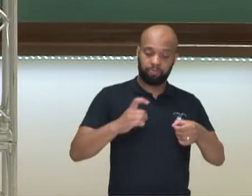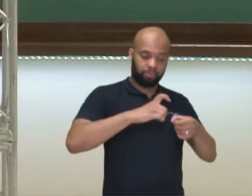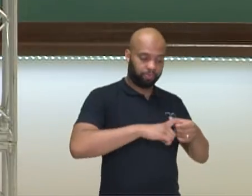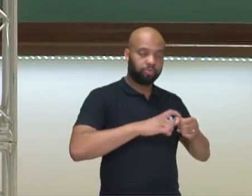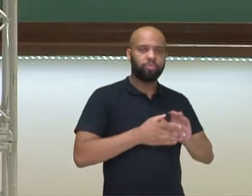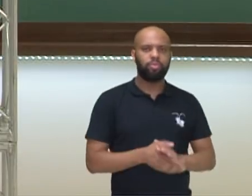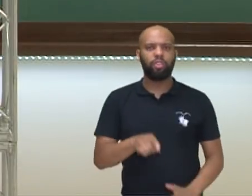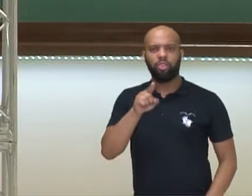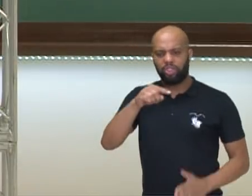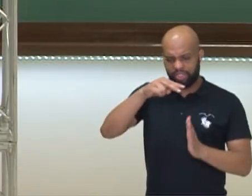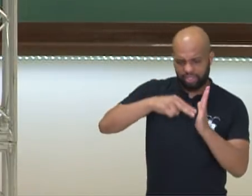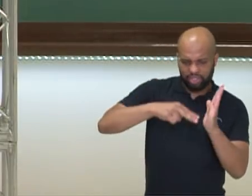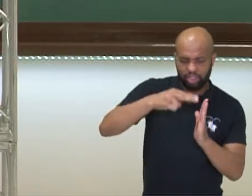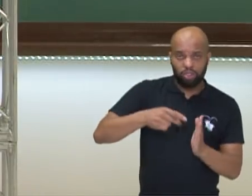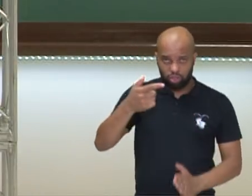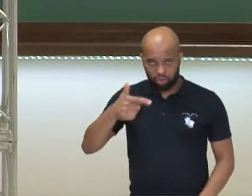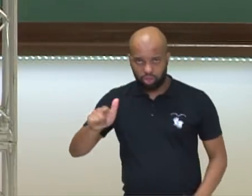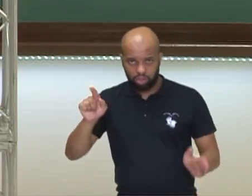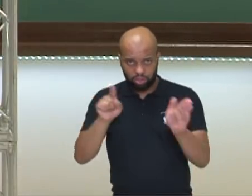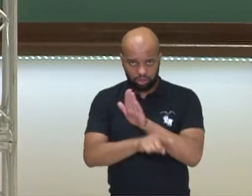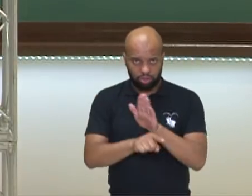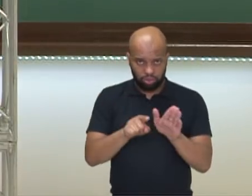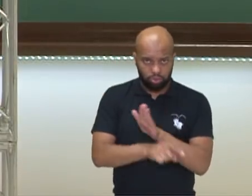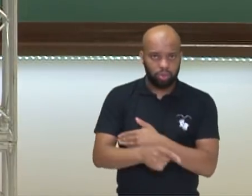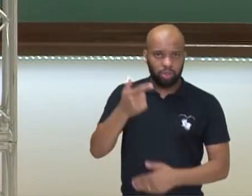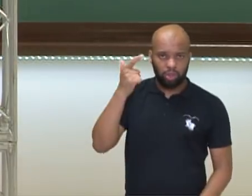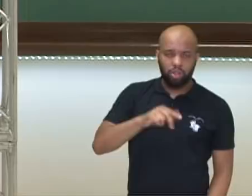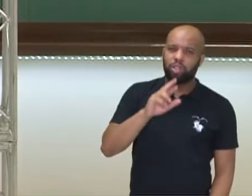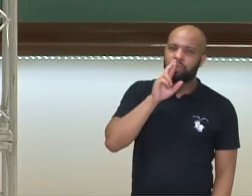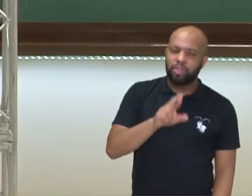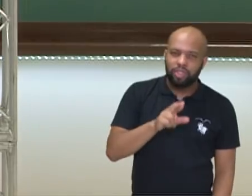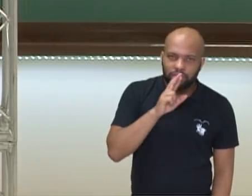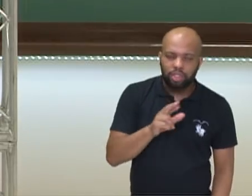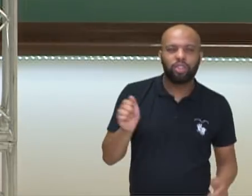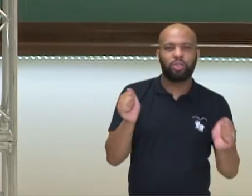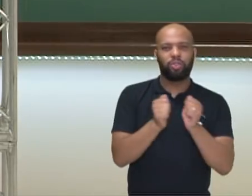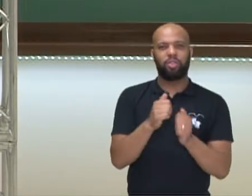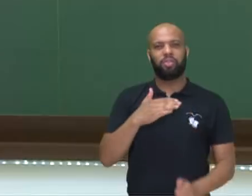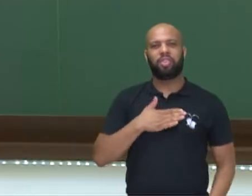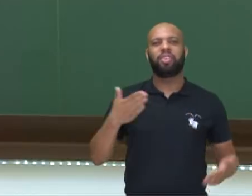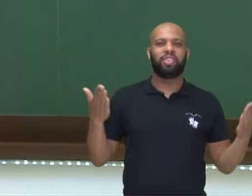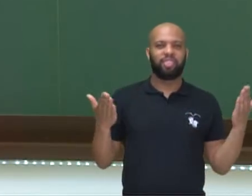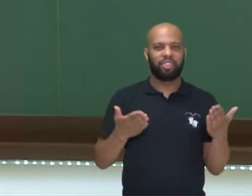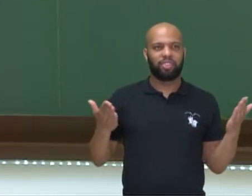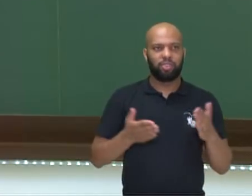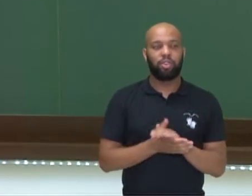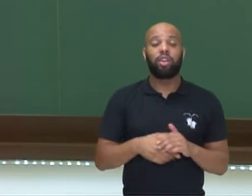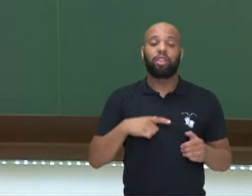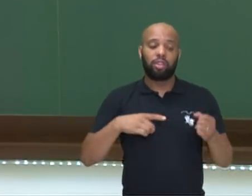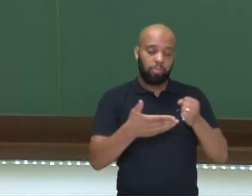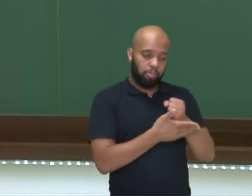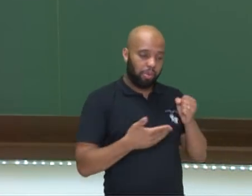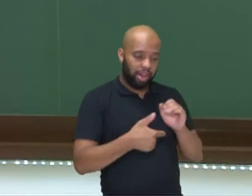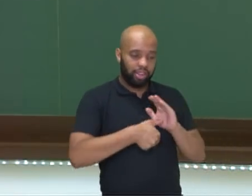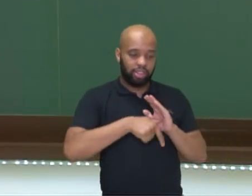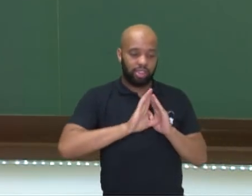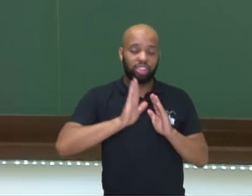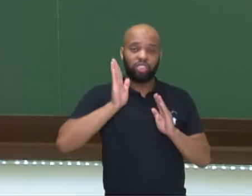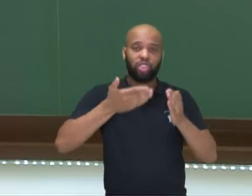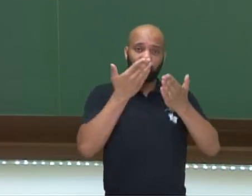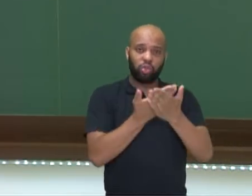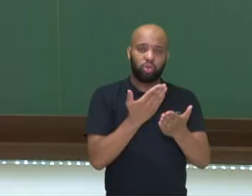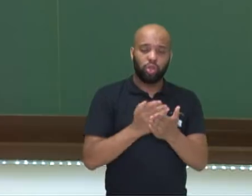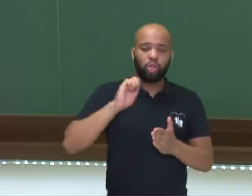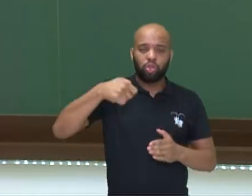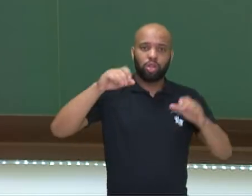Retornamos. Você releu o exercício? Conseguiu resolver? Vem comigo então. Com base no que nós já estudamos